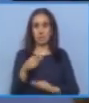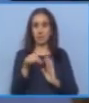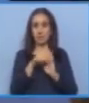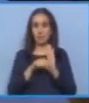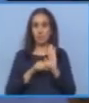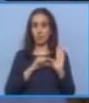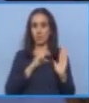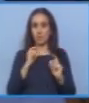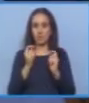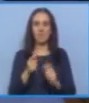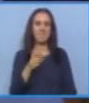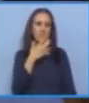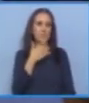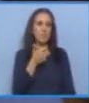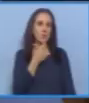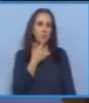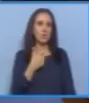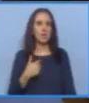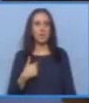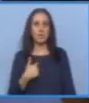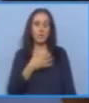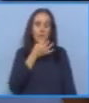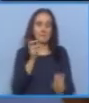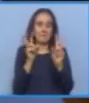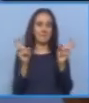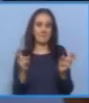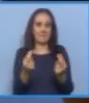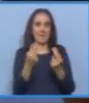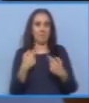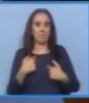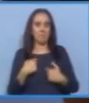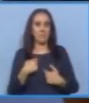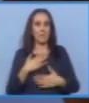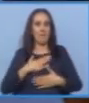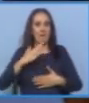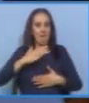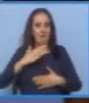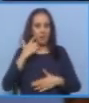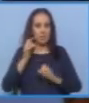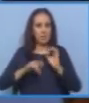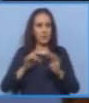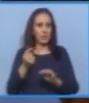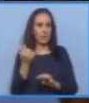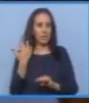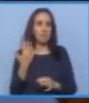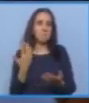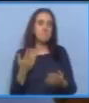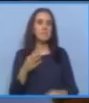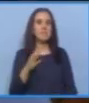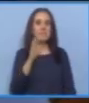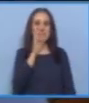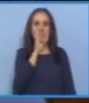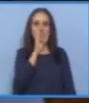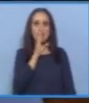isso é muito bonito. Claro que nota-se que ainda estou a falar disto, que ainda estou a digerir o que se passou. Talvez se pudesse dizer,